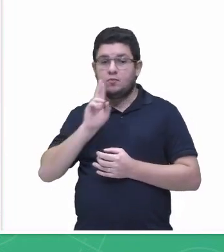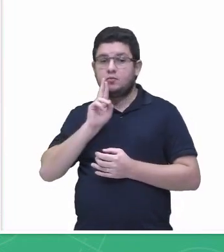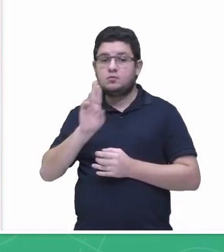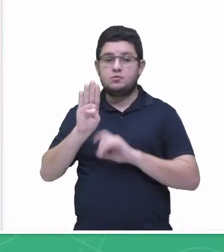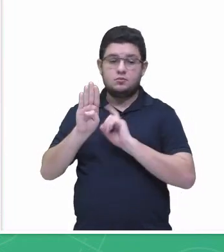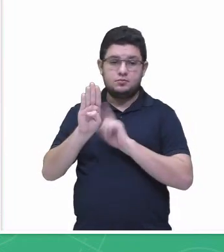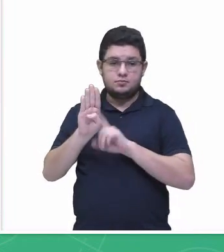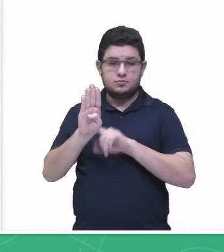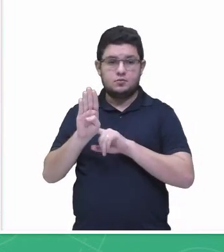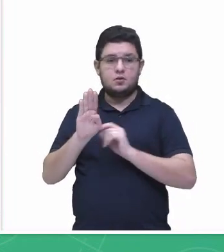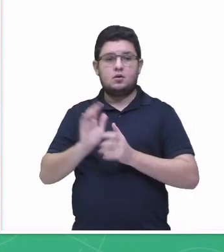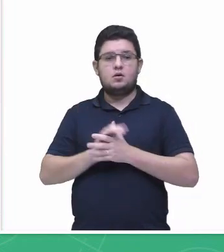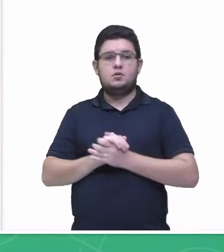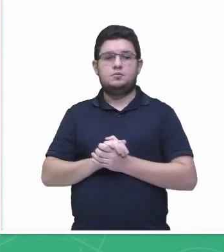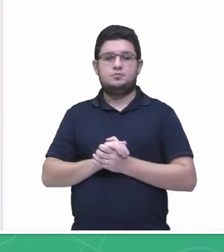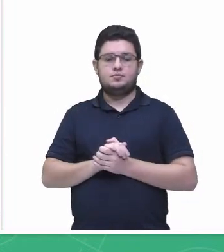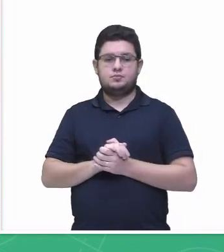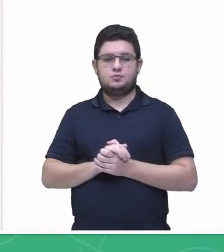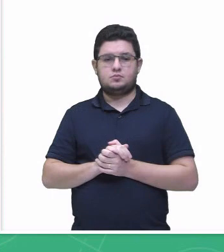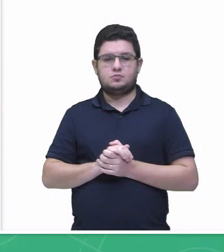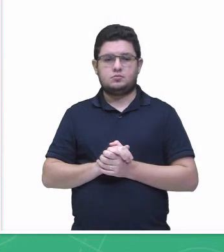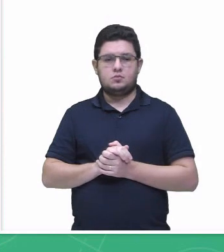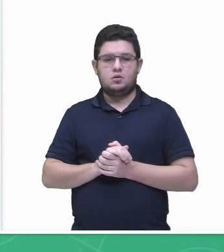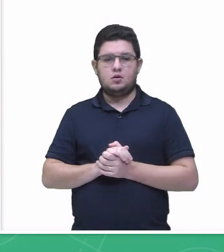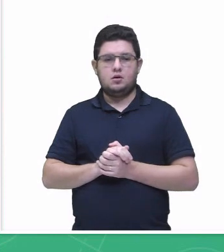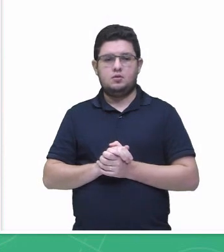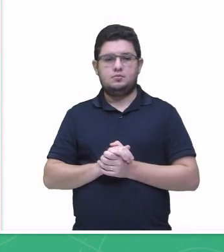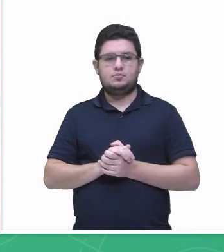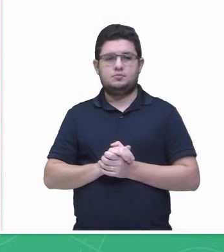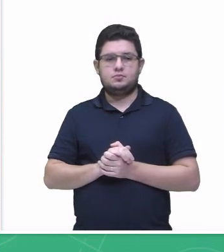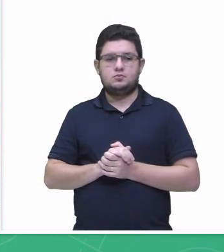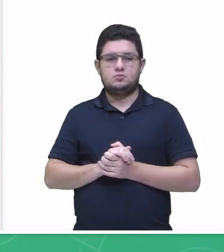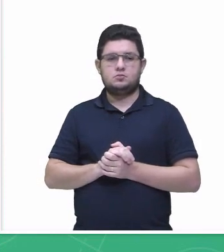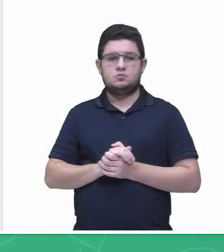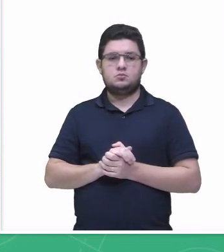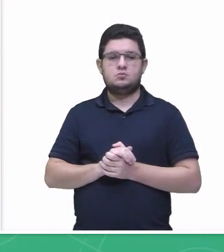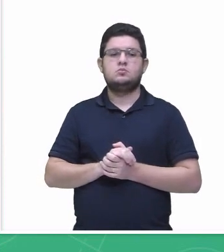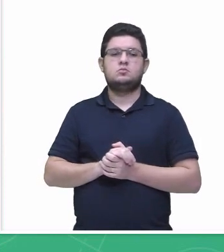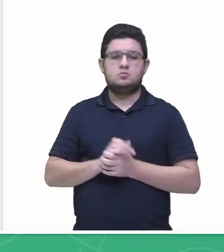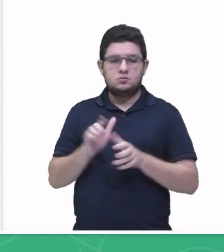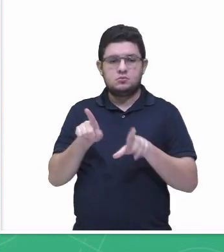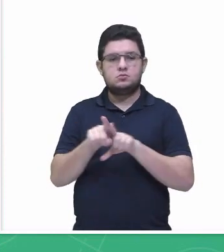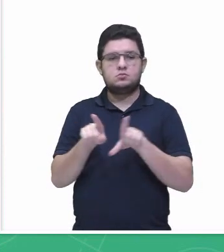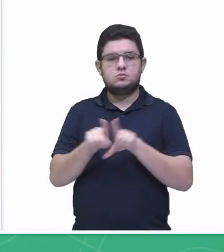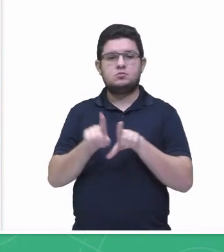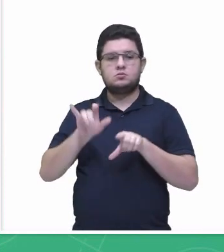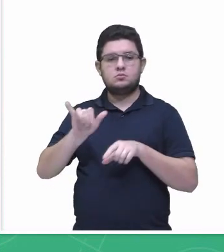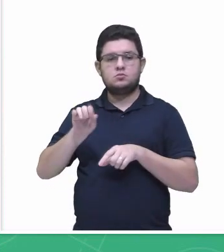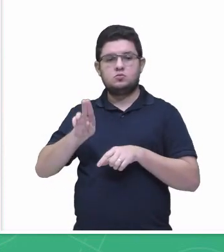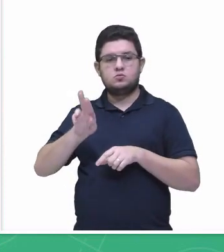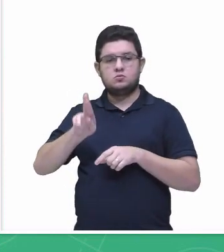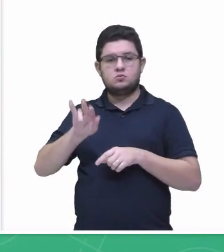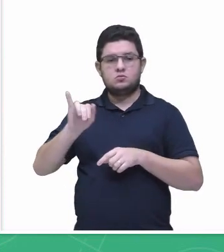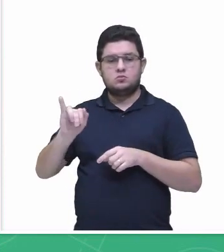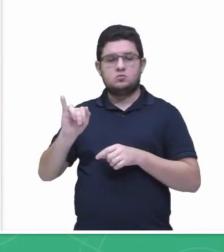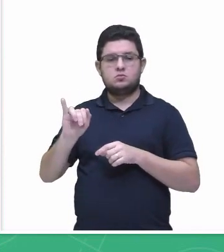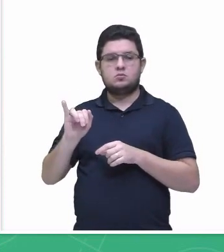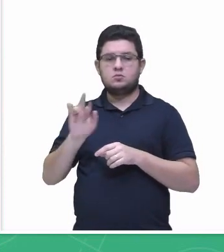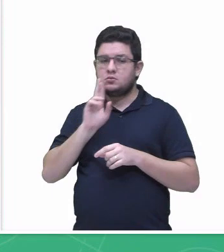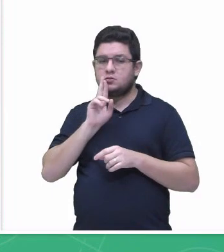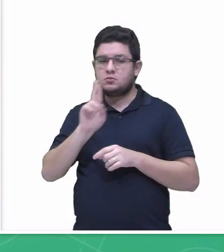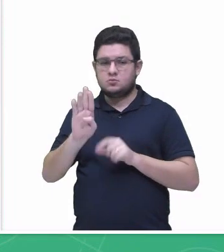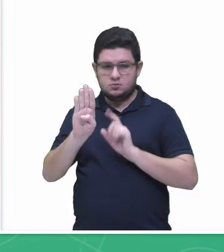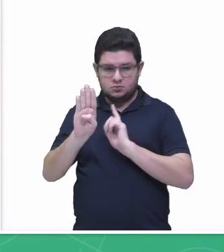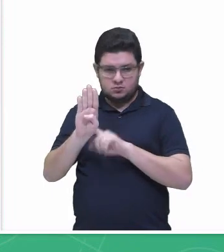B, 120 números diferentes. Além dele, também temos o Yuri Pereira, que também falou que é